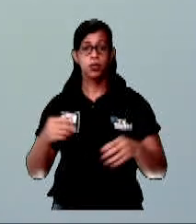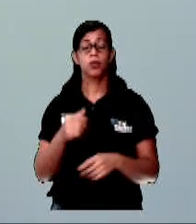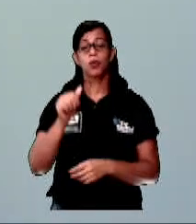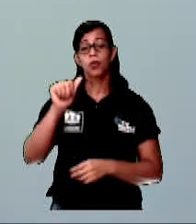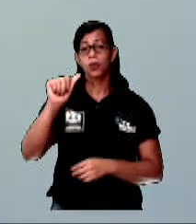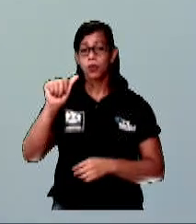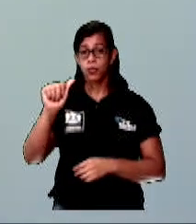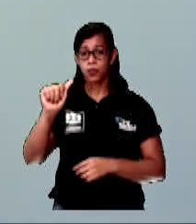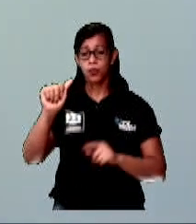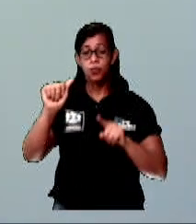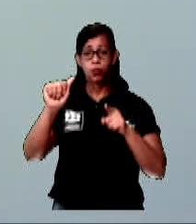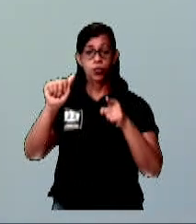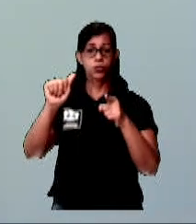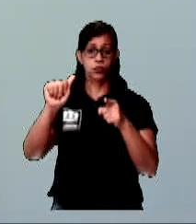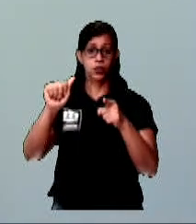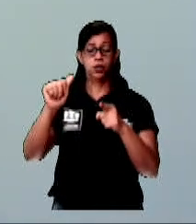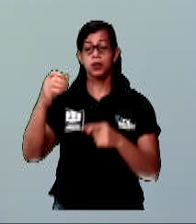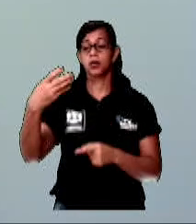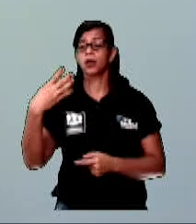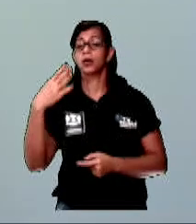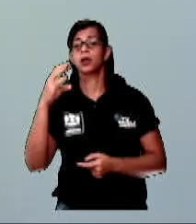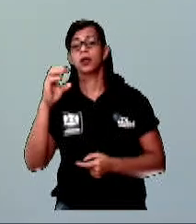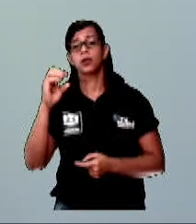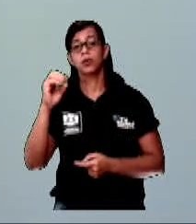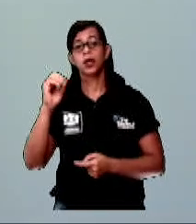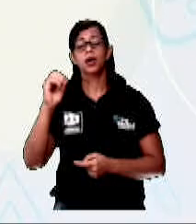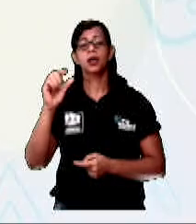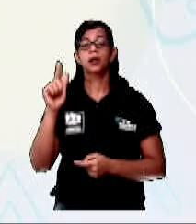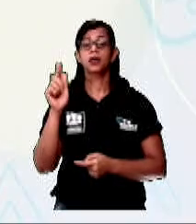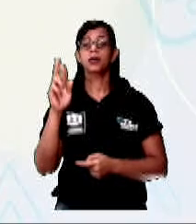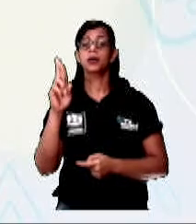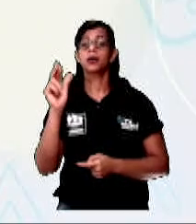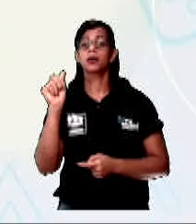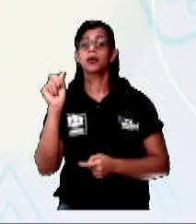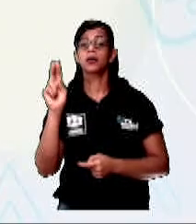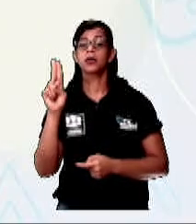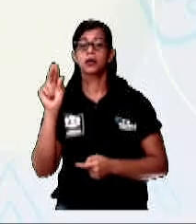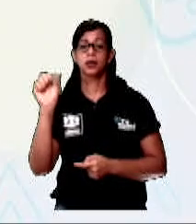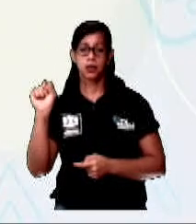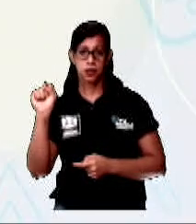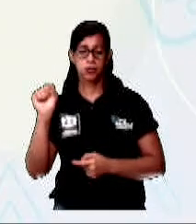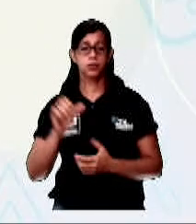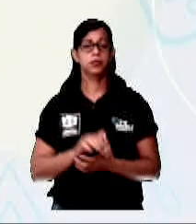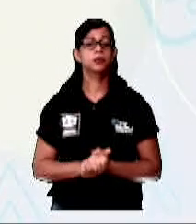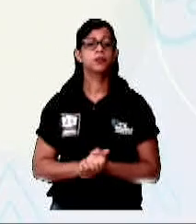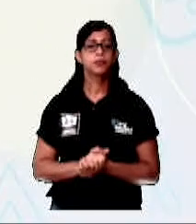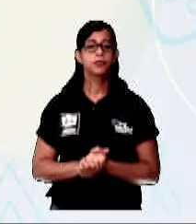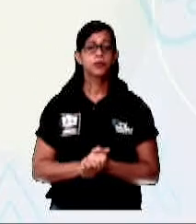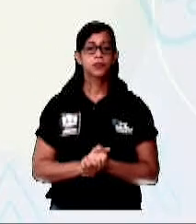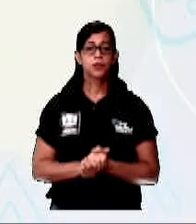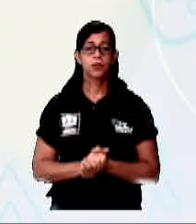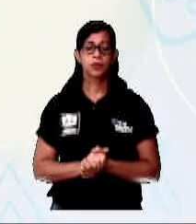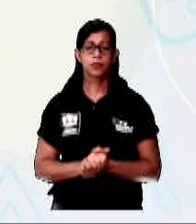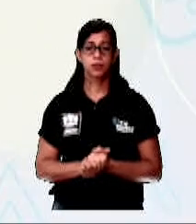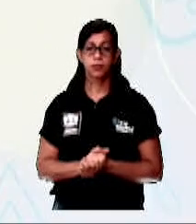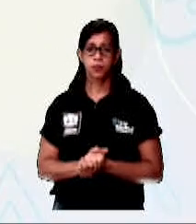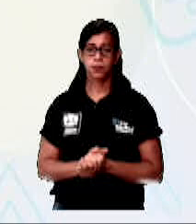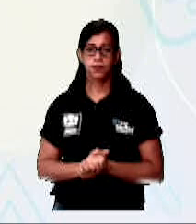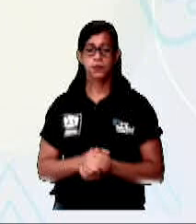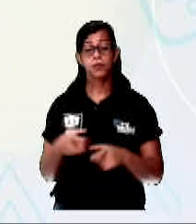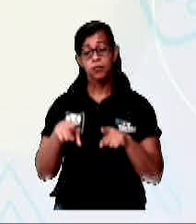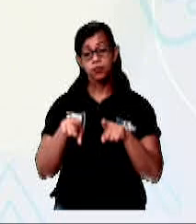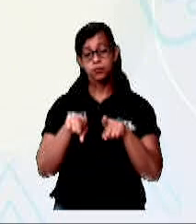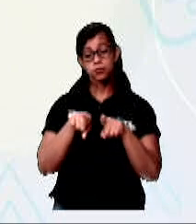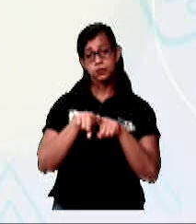em 40, né? 40 graus, porque ele disse que era em graus que a gente ia medir isso. E ele vai estar